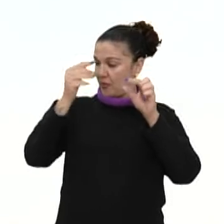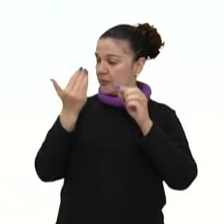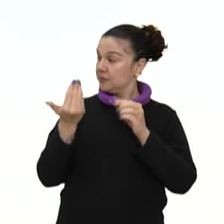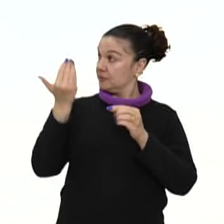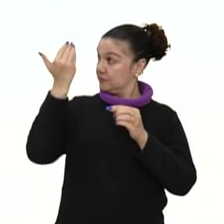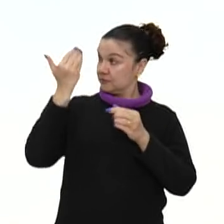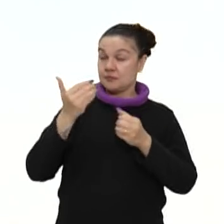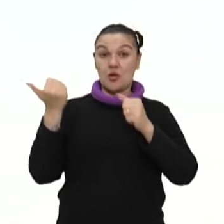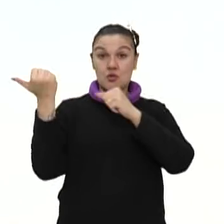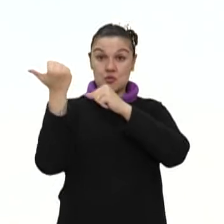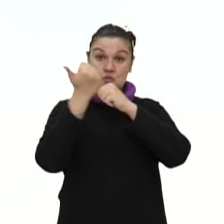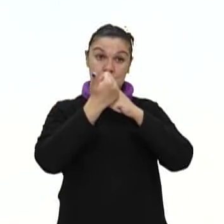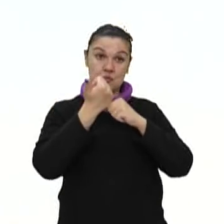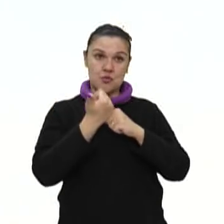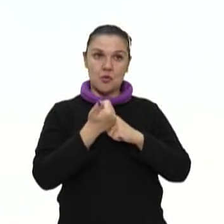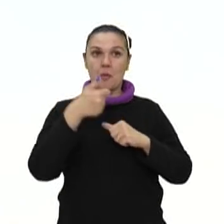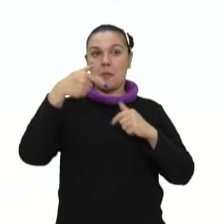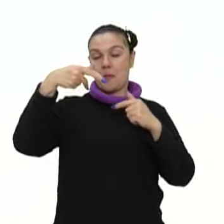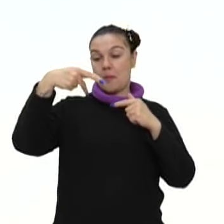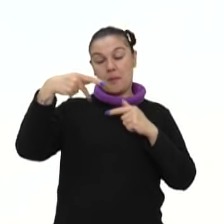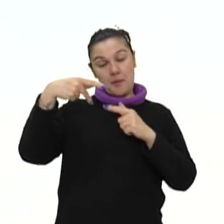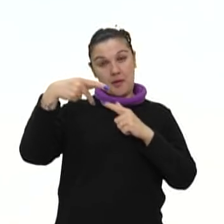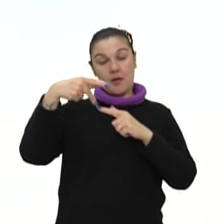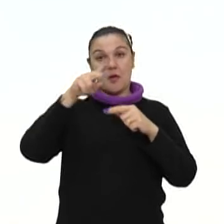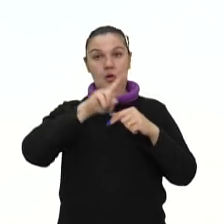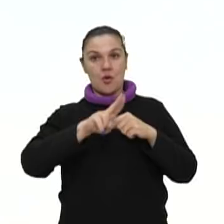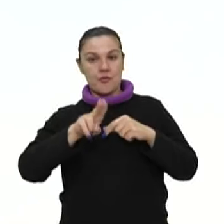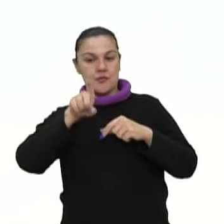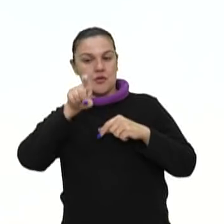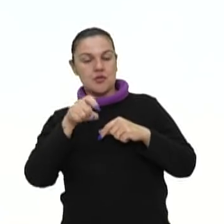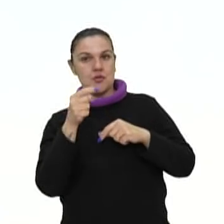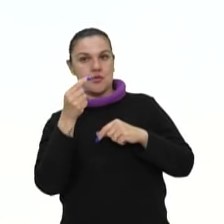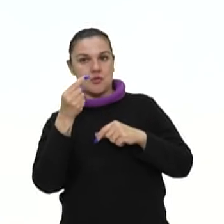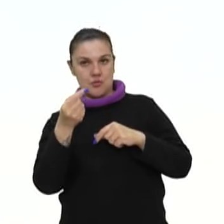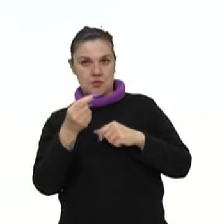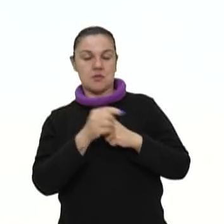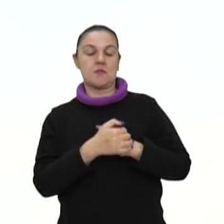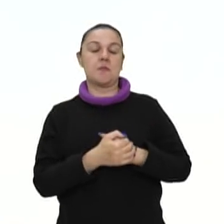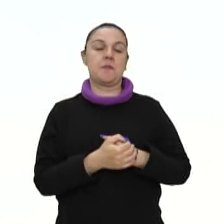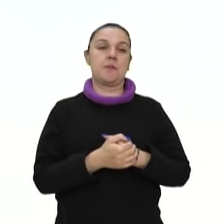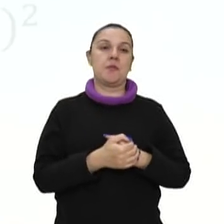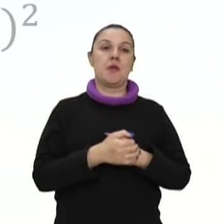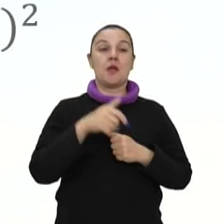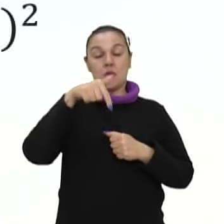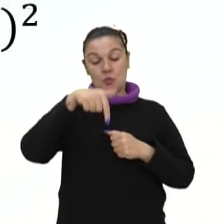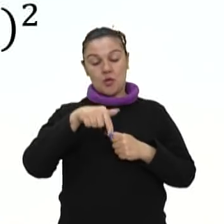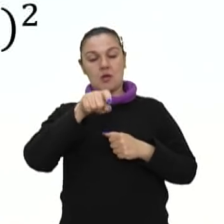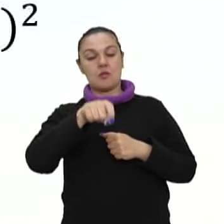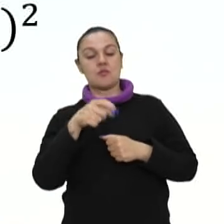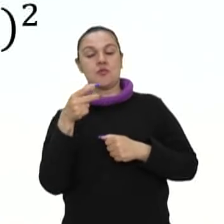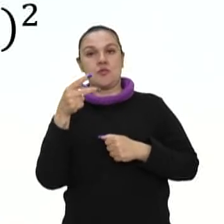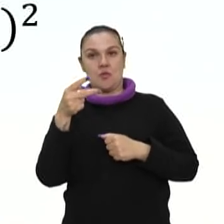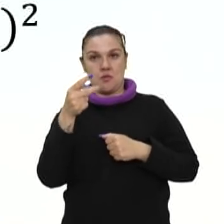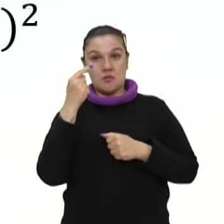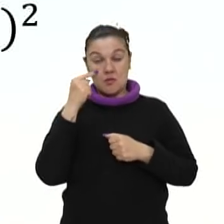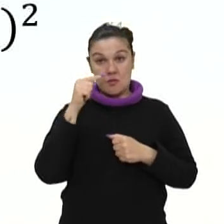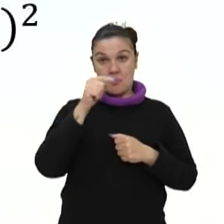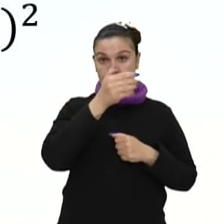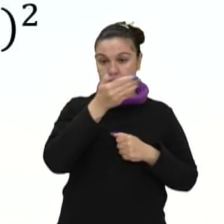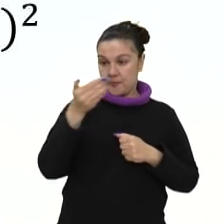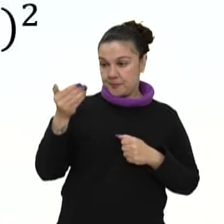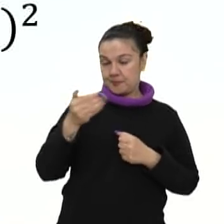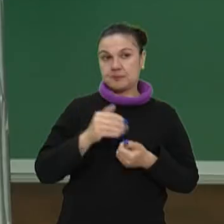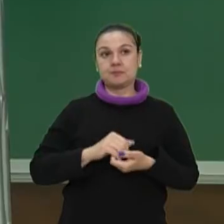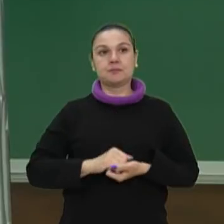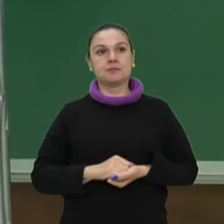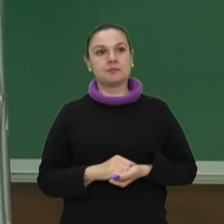substituir. No lugar do P, eu vou colocar o X1, no lugar do Q, eu vou colocar o X2, tá? Tá lá. Então, no lugar do